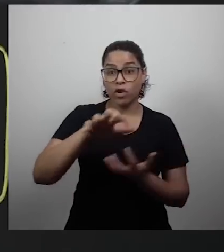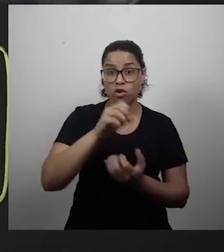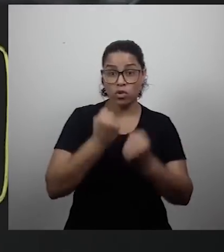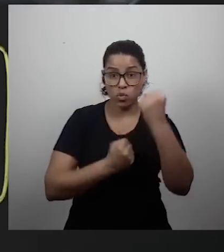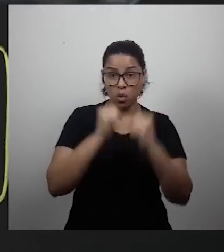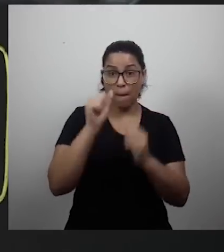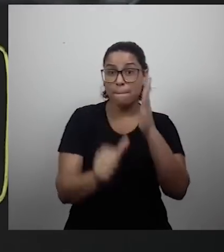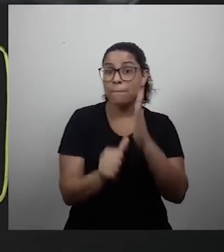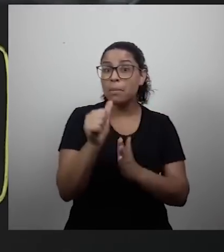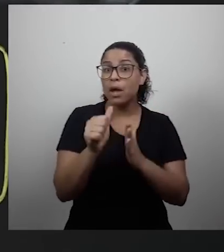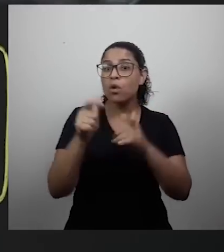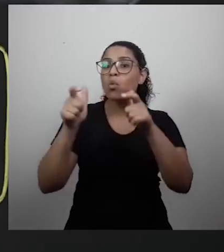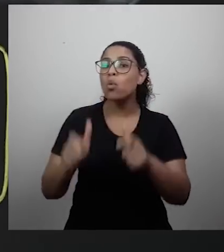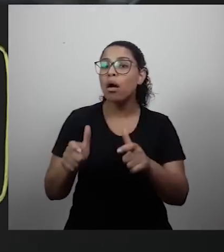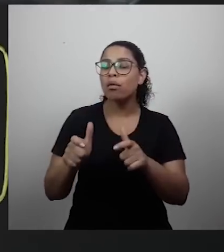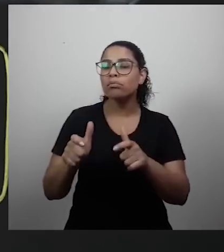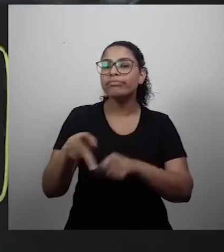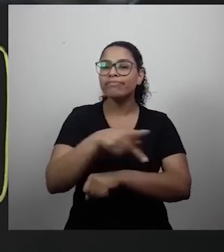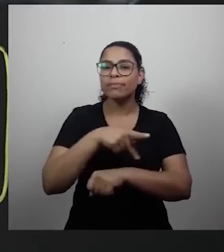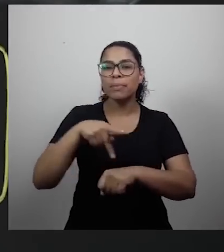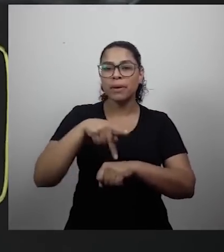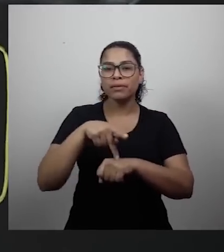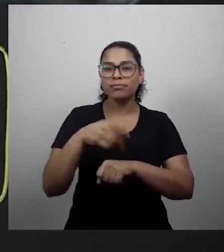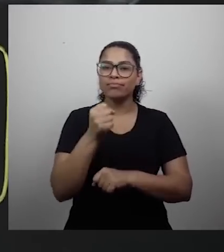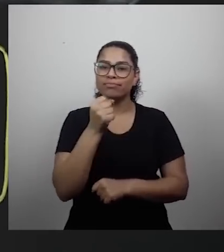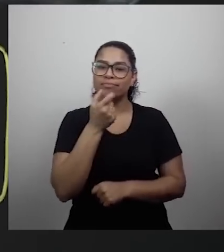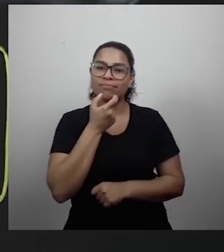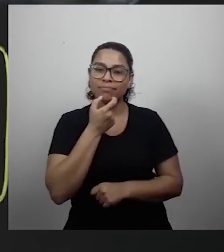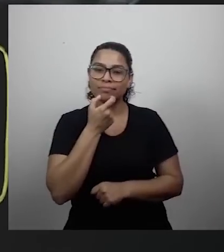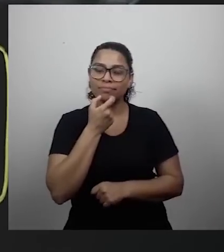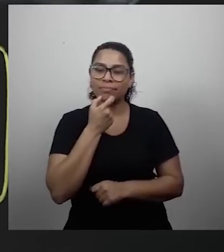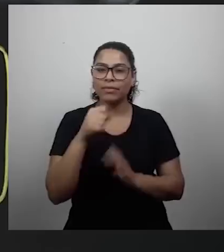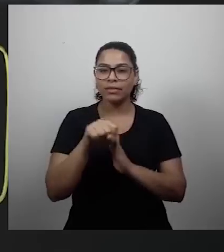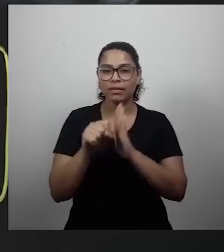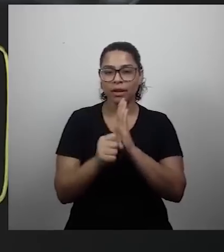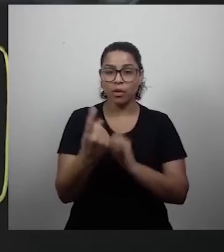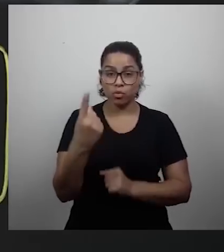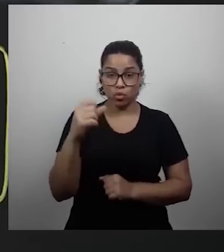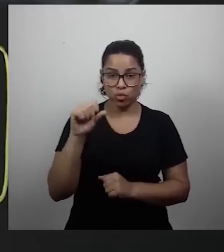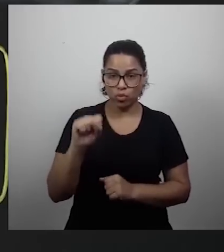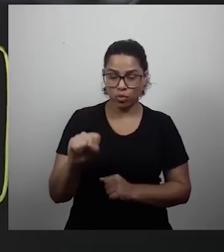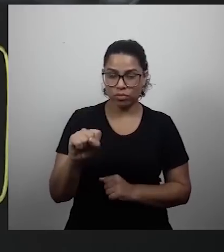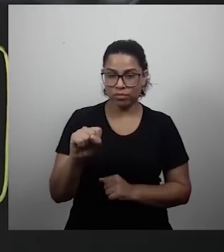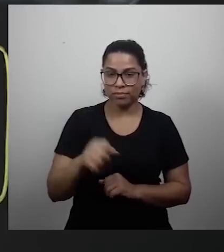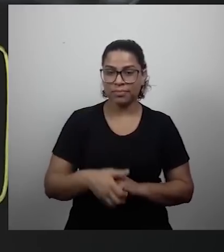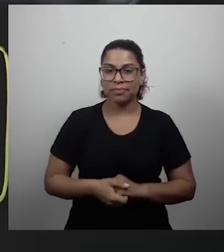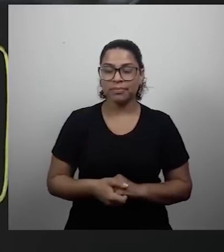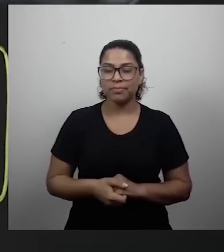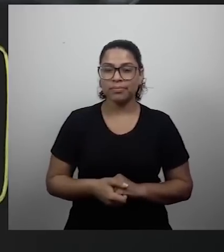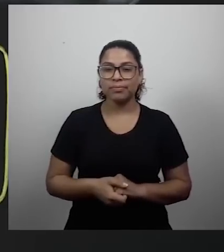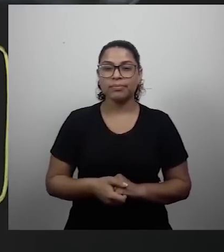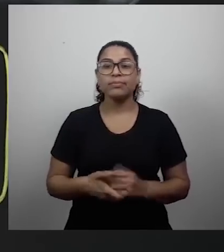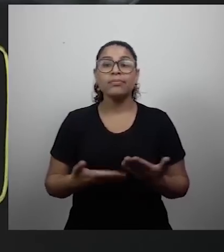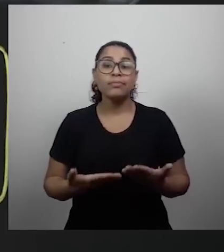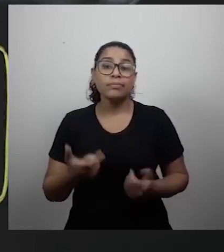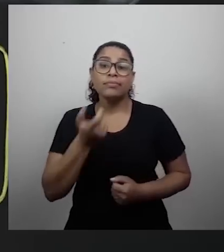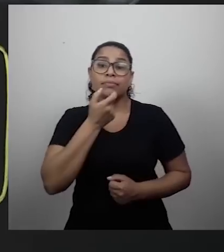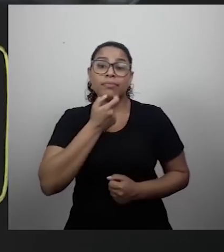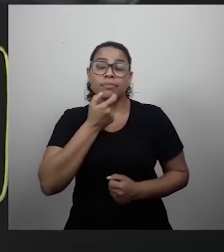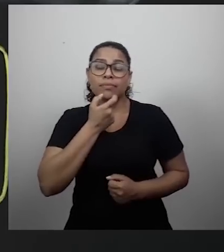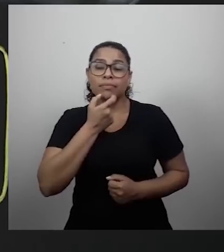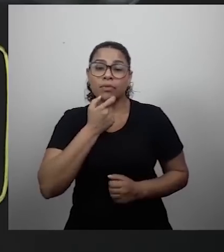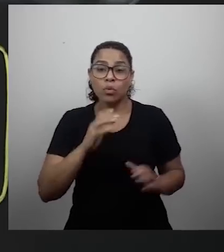ela aconteceu primeiro na Inglaterra do século XVIII. Isso não foi um acaso. A Inglaterra era um país que tinha passado